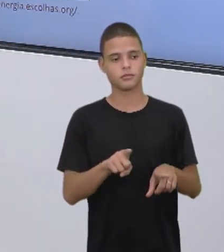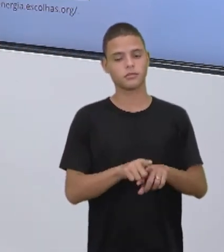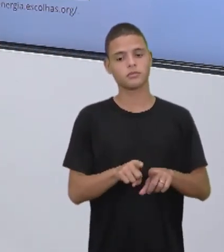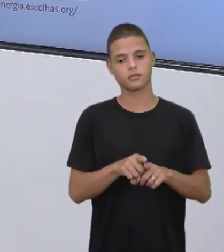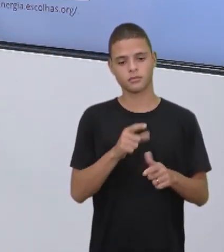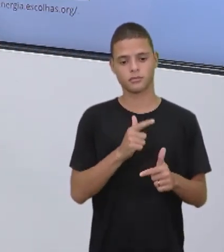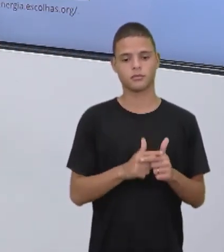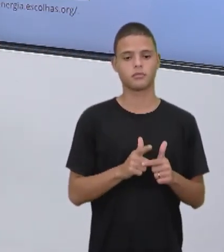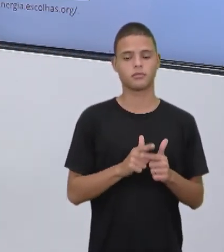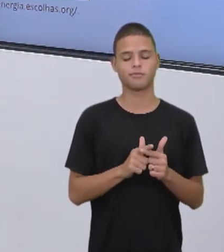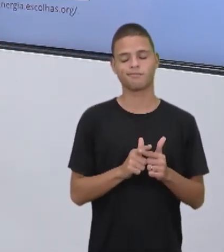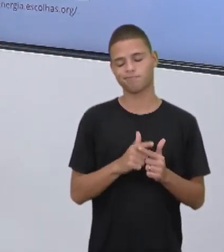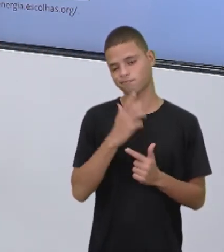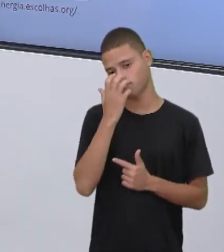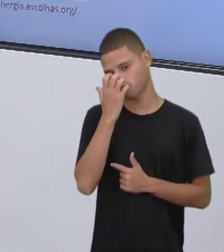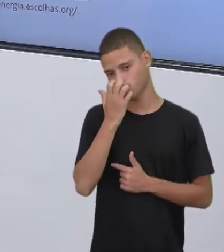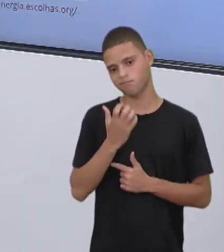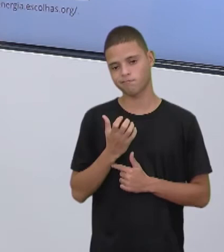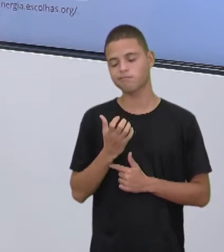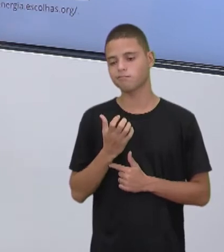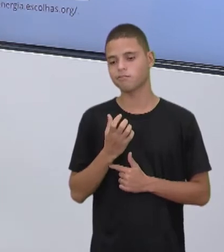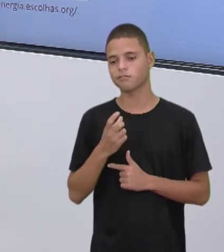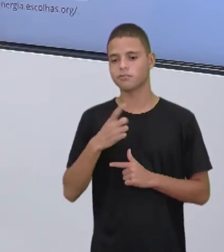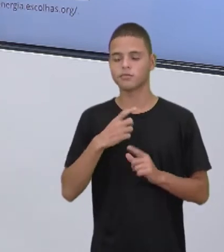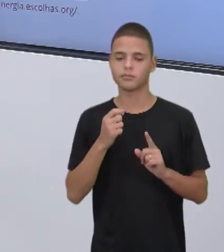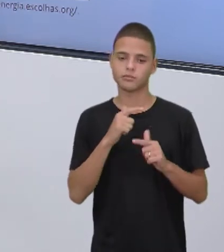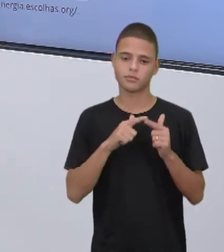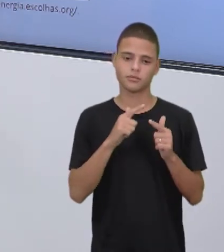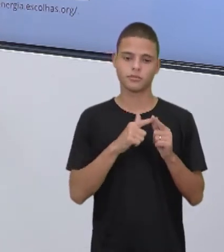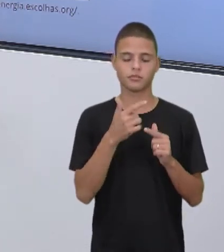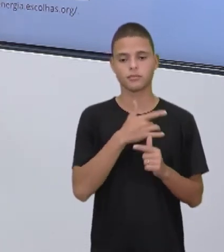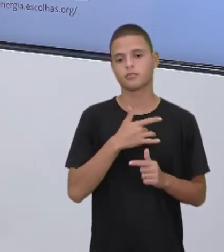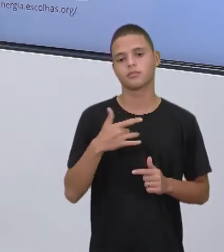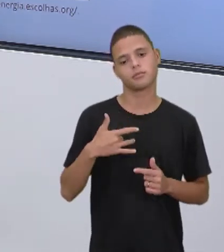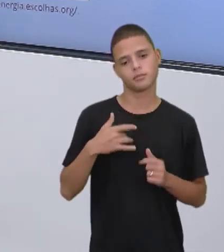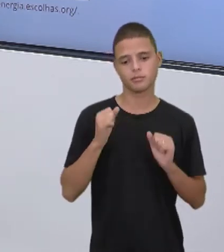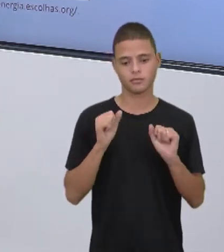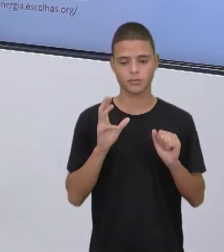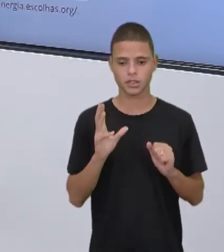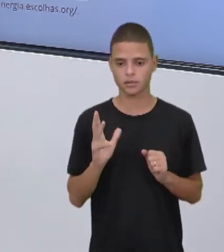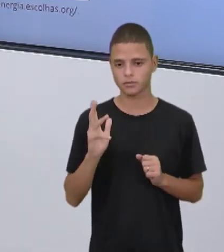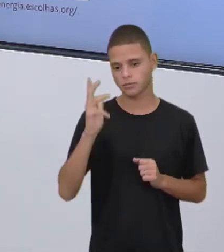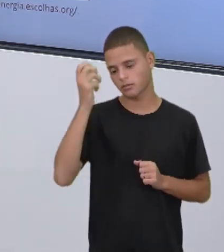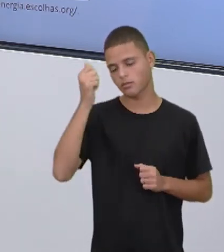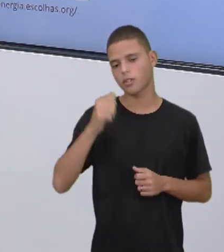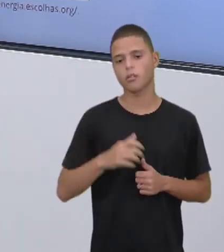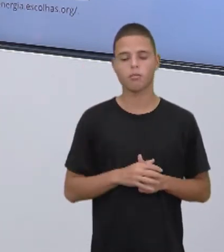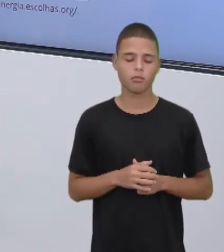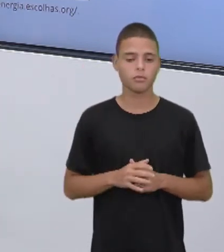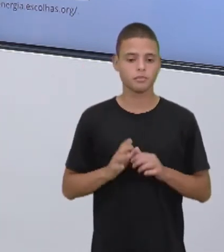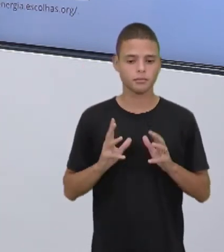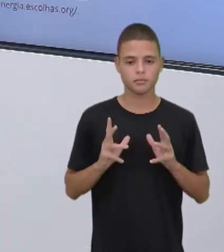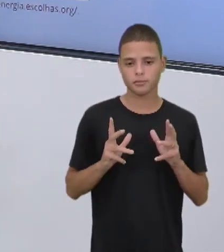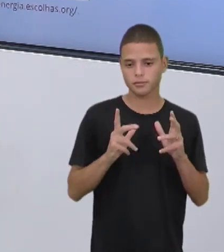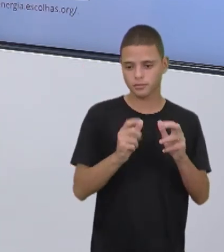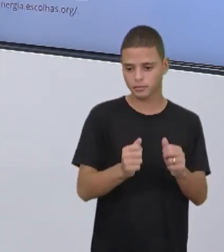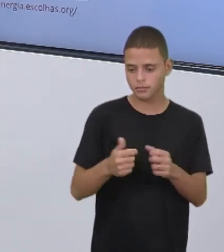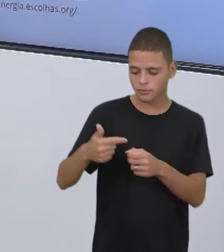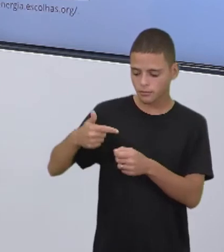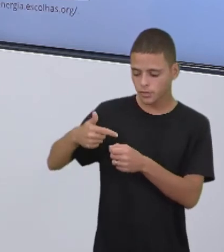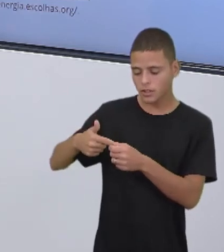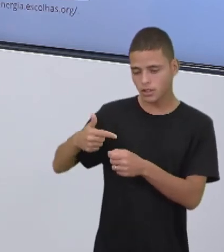problemas que causam aí problemas sociais e problemas de saúde também. Então, todos os combustíveis fósseis têm